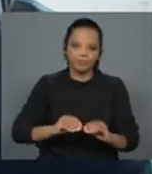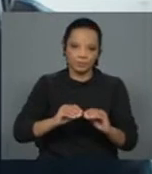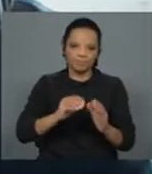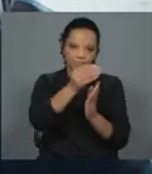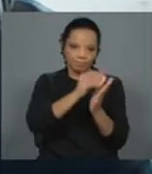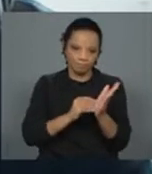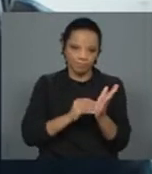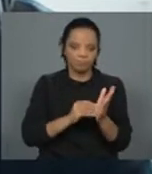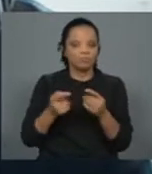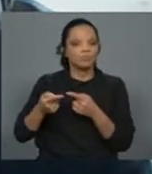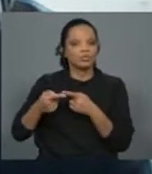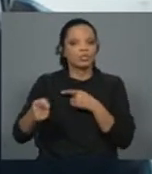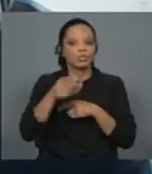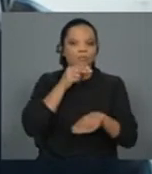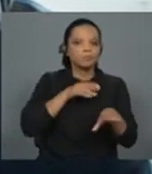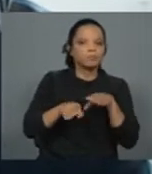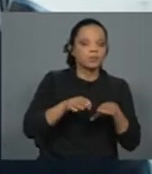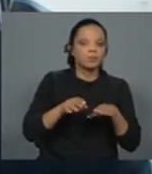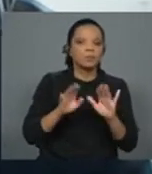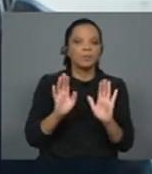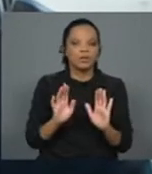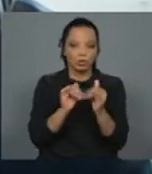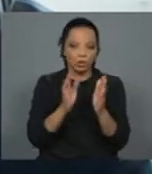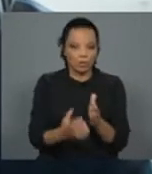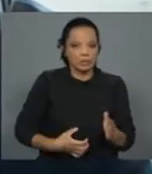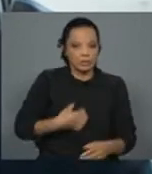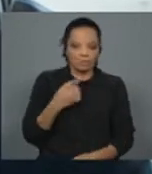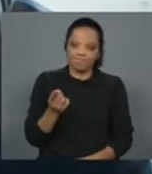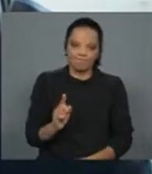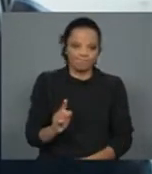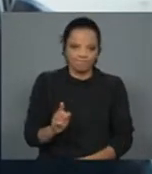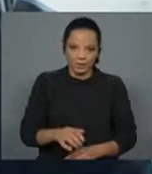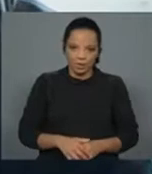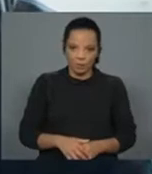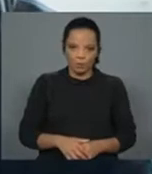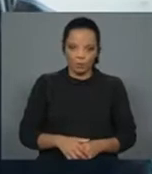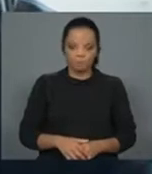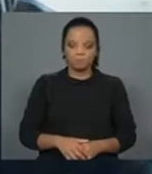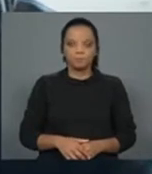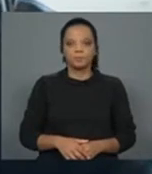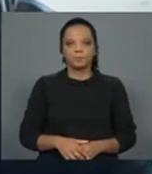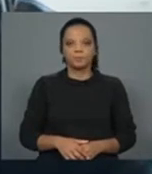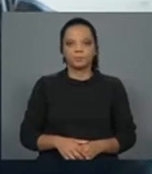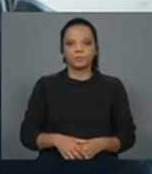nós temos sismos todos os dias, mas nem todos são sentidos. E portanto, digamos que